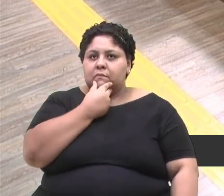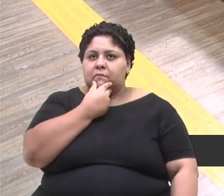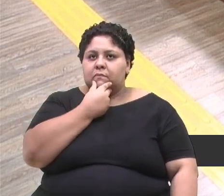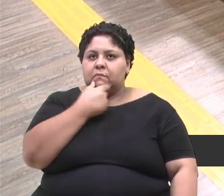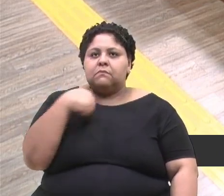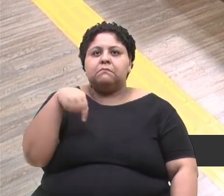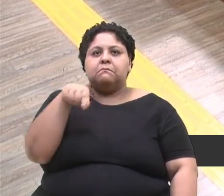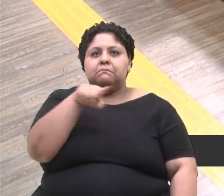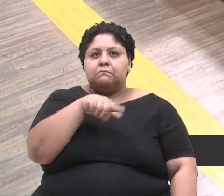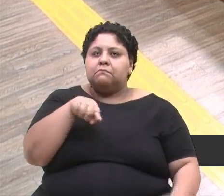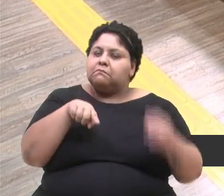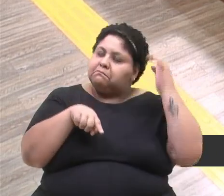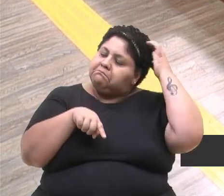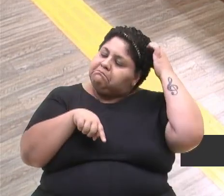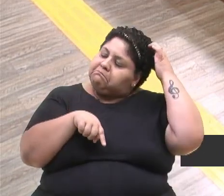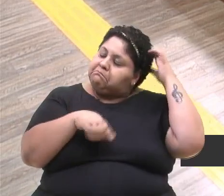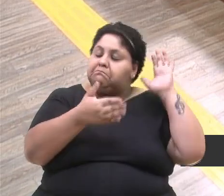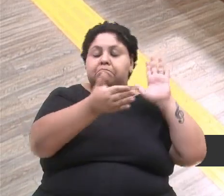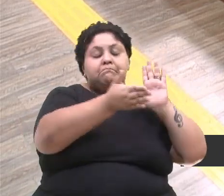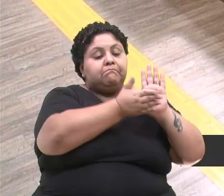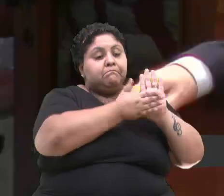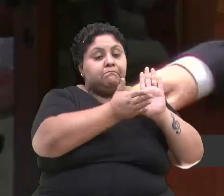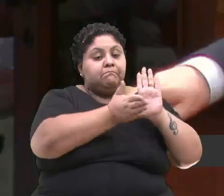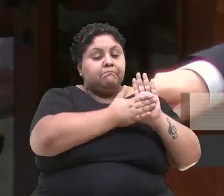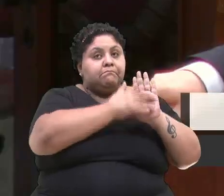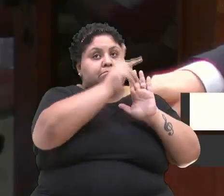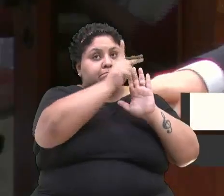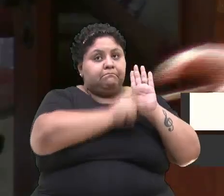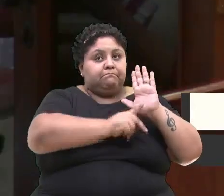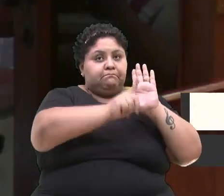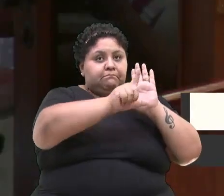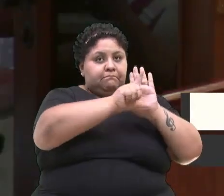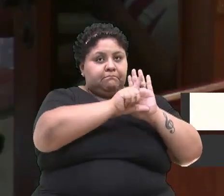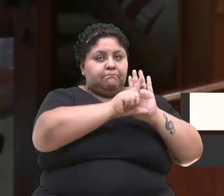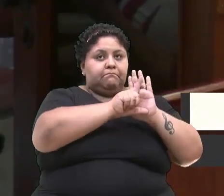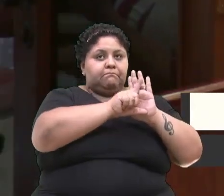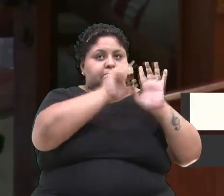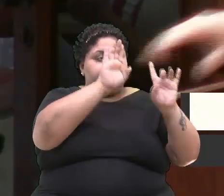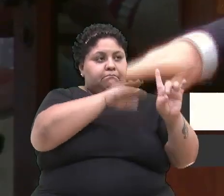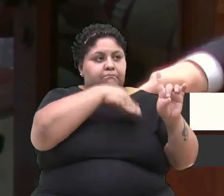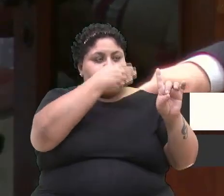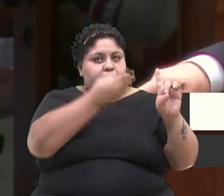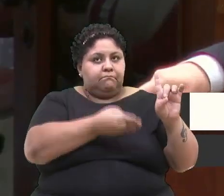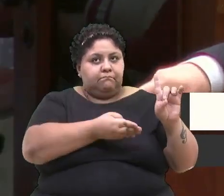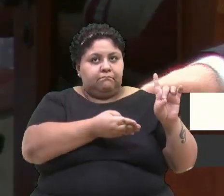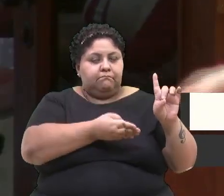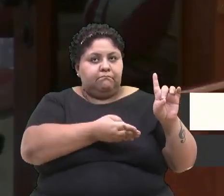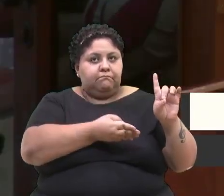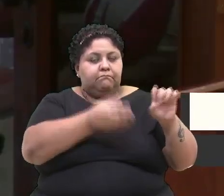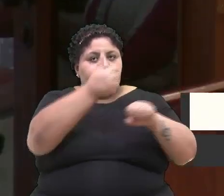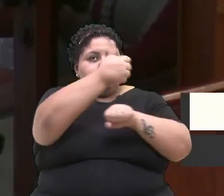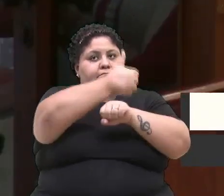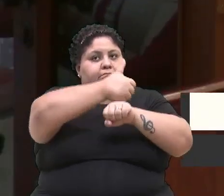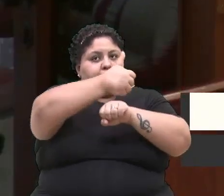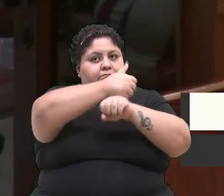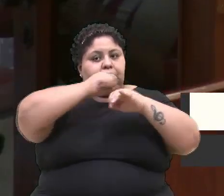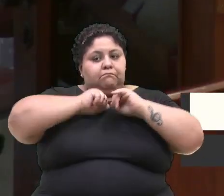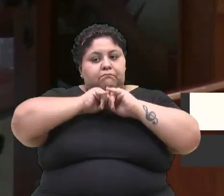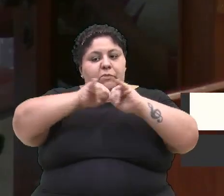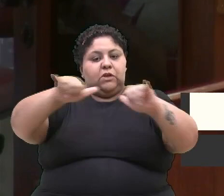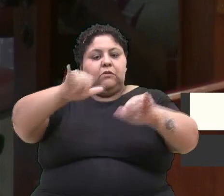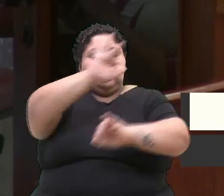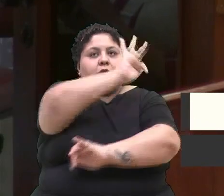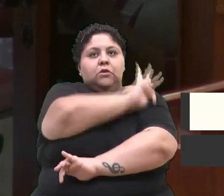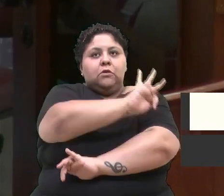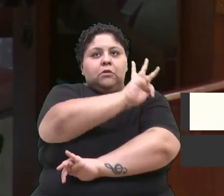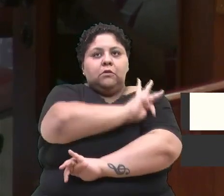nós propomos este projeto de lei para homenagear os propagandistas farmacêuticos de